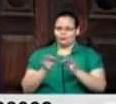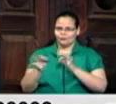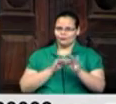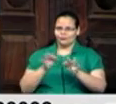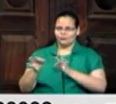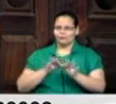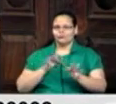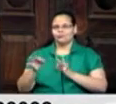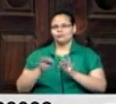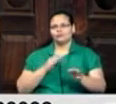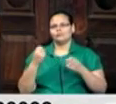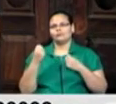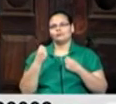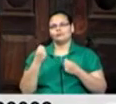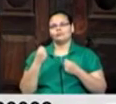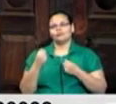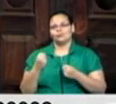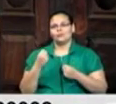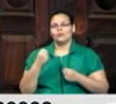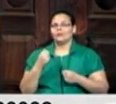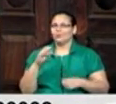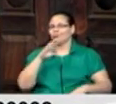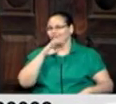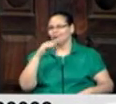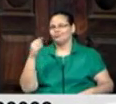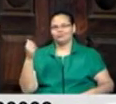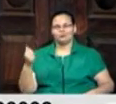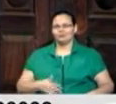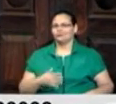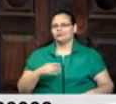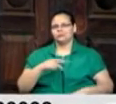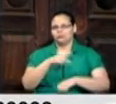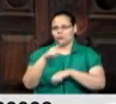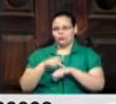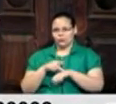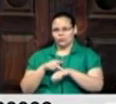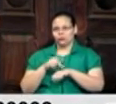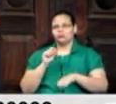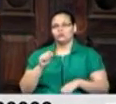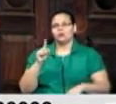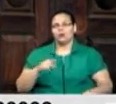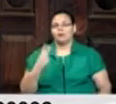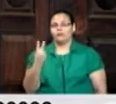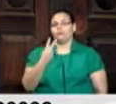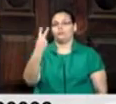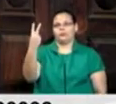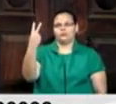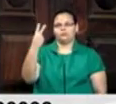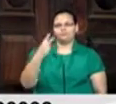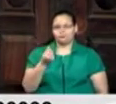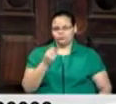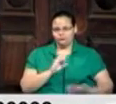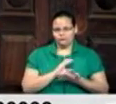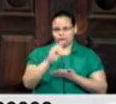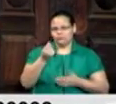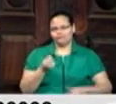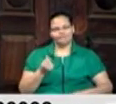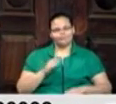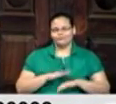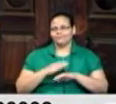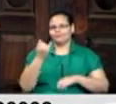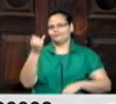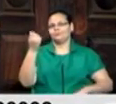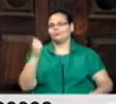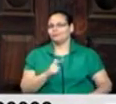poder nocivo a esse país, no qual a valorização do capital acima de qualquer